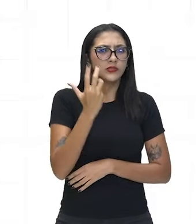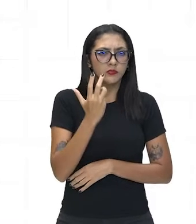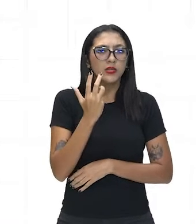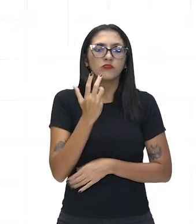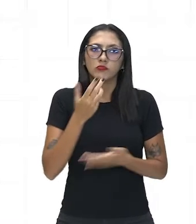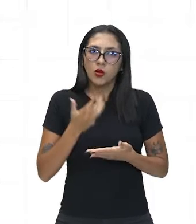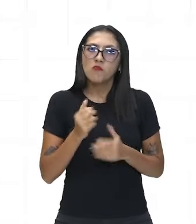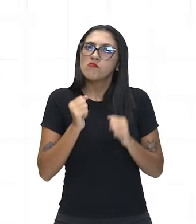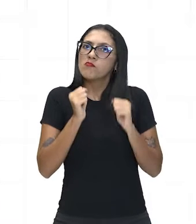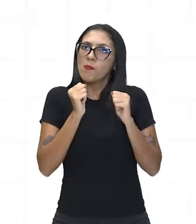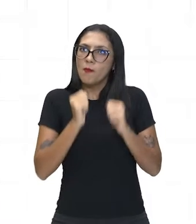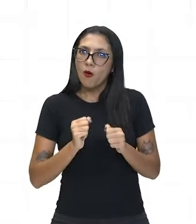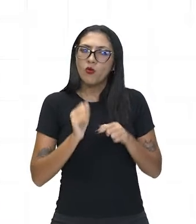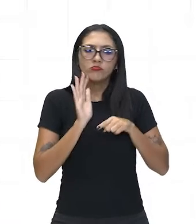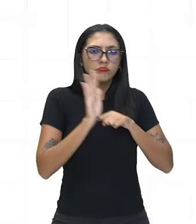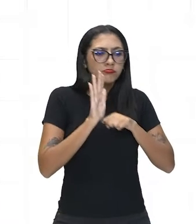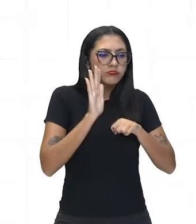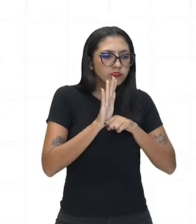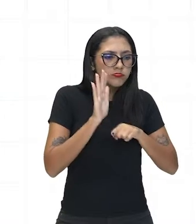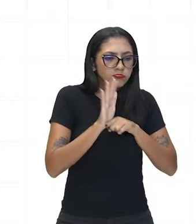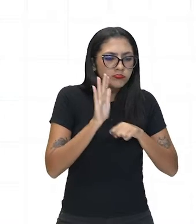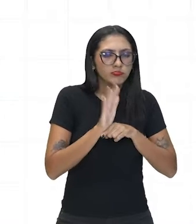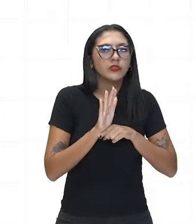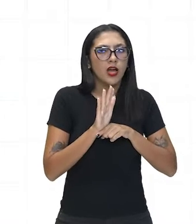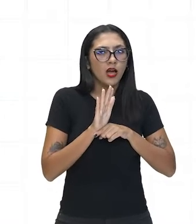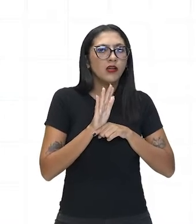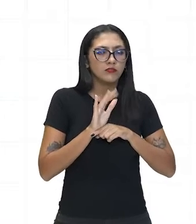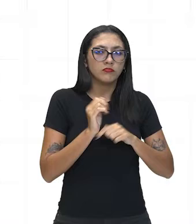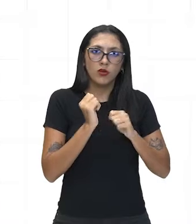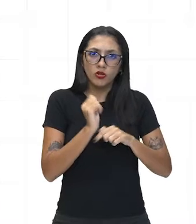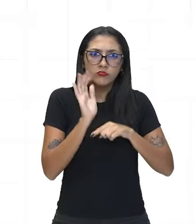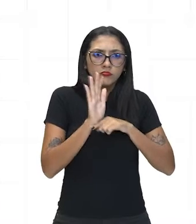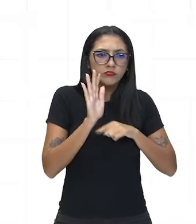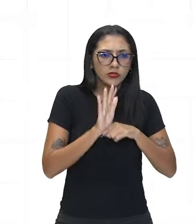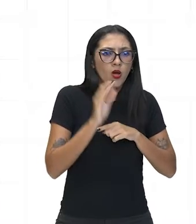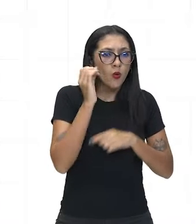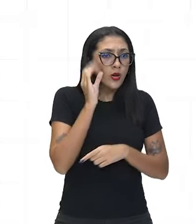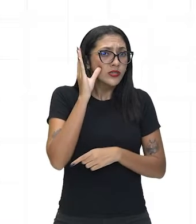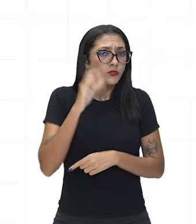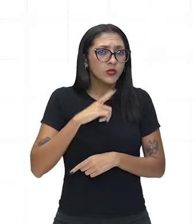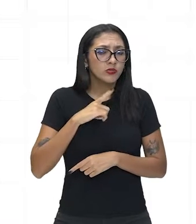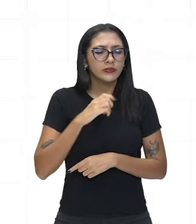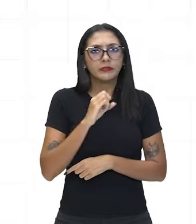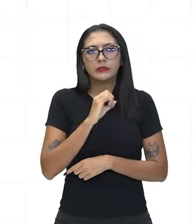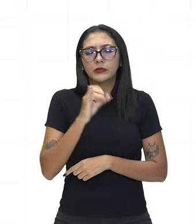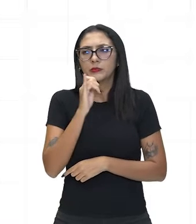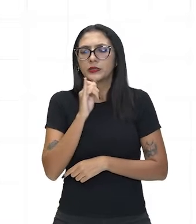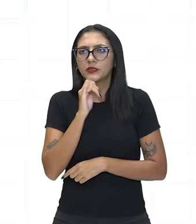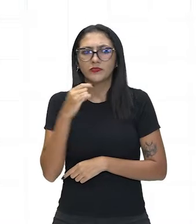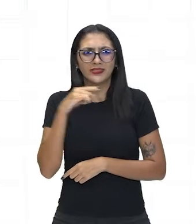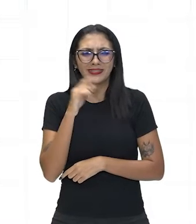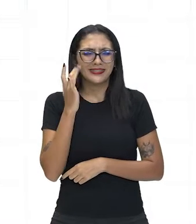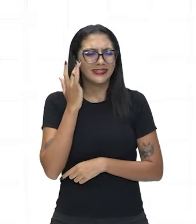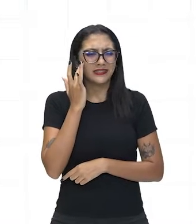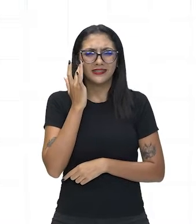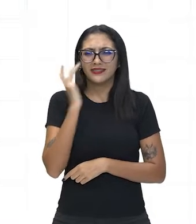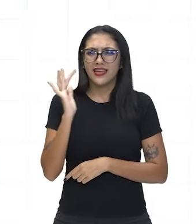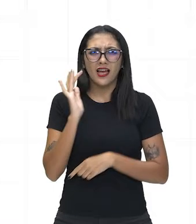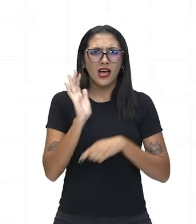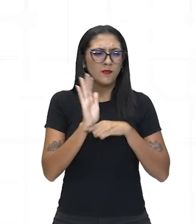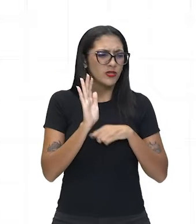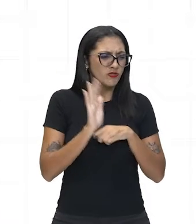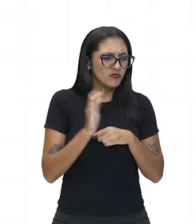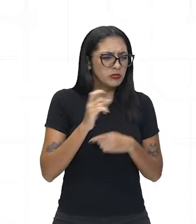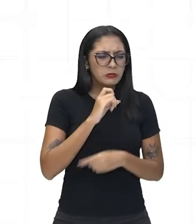vai agir até o limite do seu conhecimento. Caso você não saiba mais o que fazer, o que você